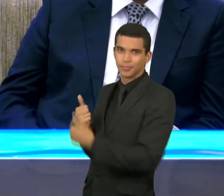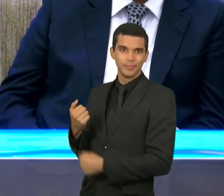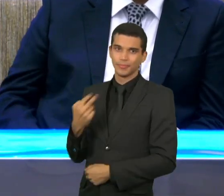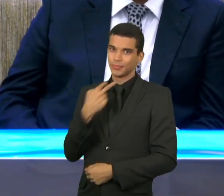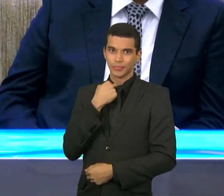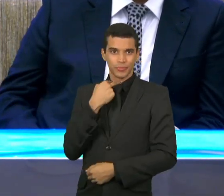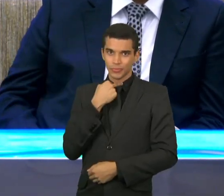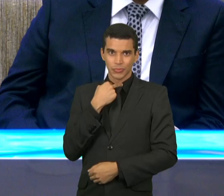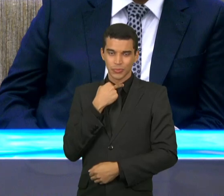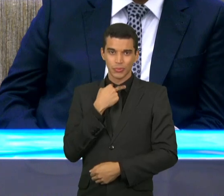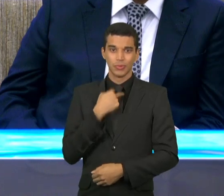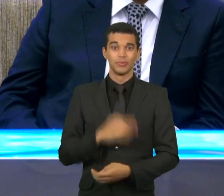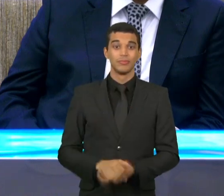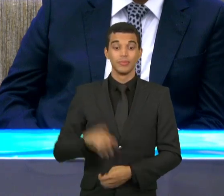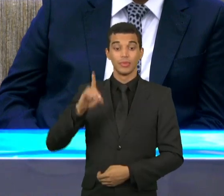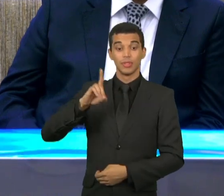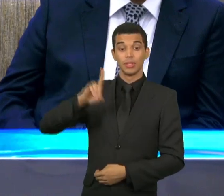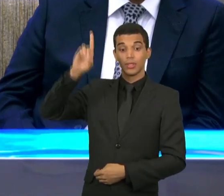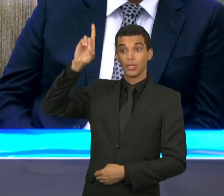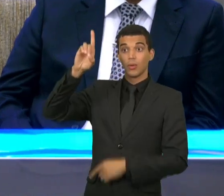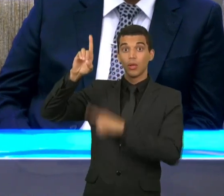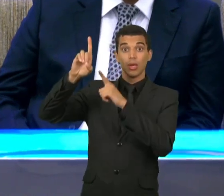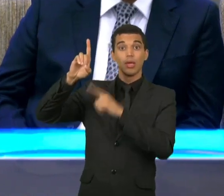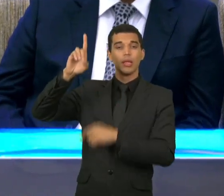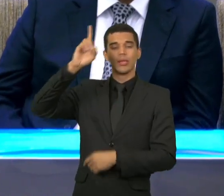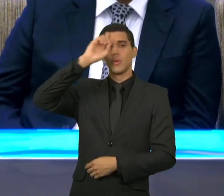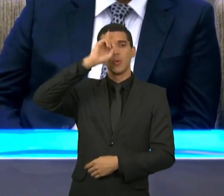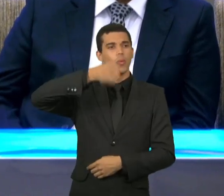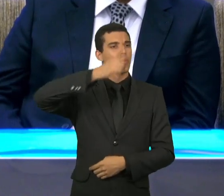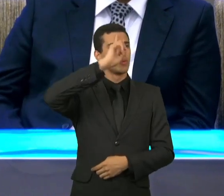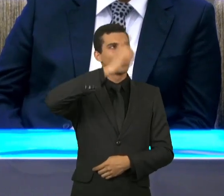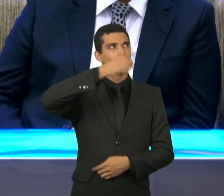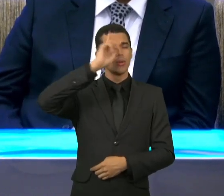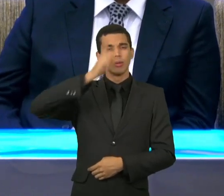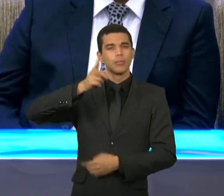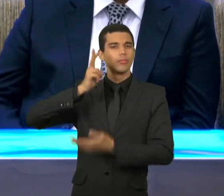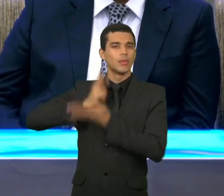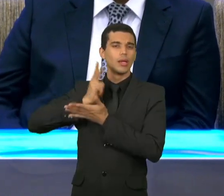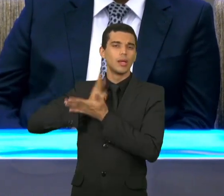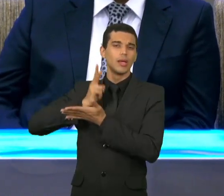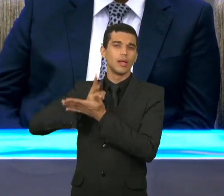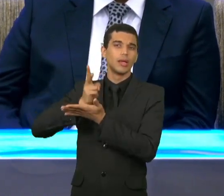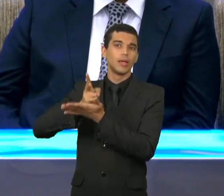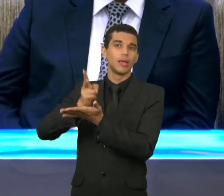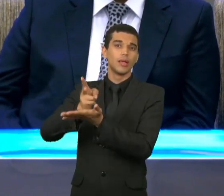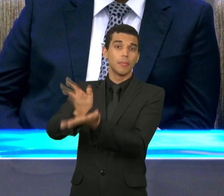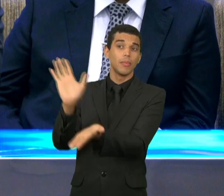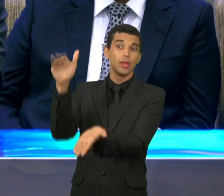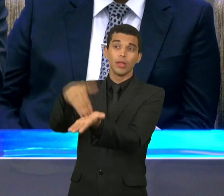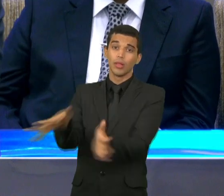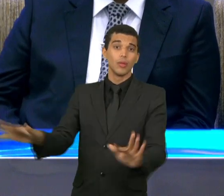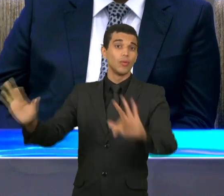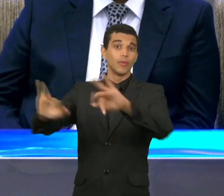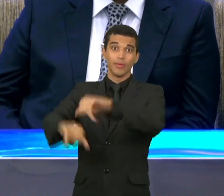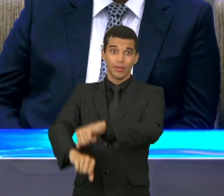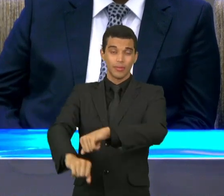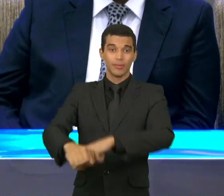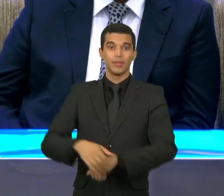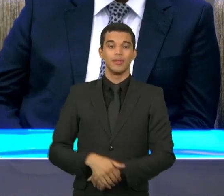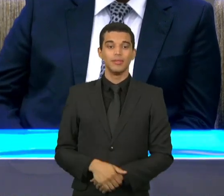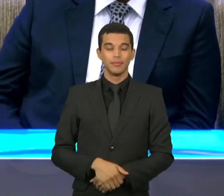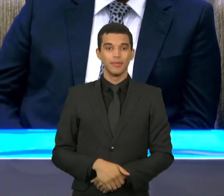seu domínio é até ao fim, ele tem